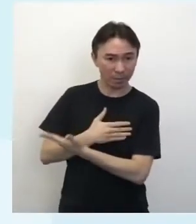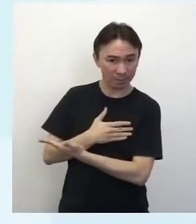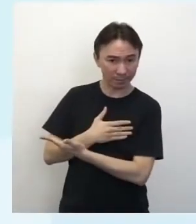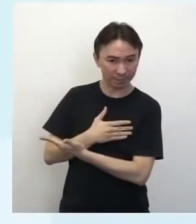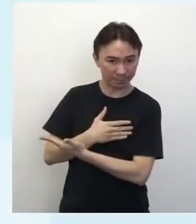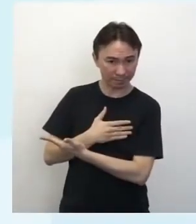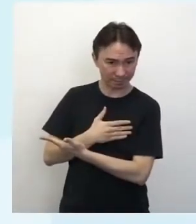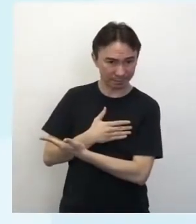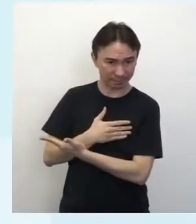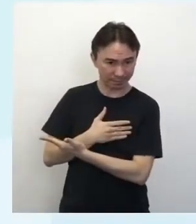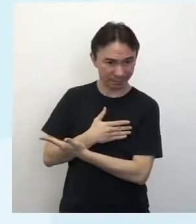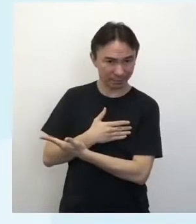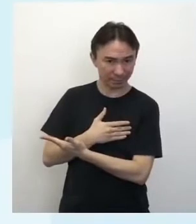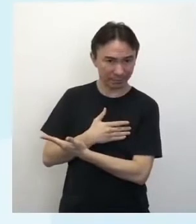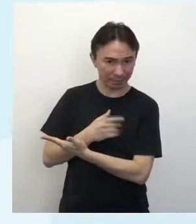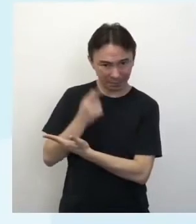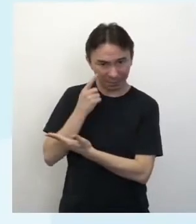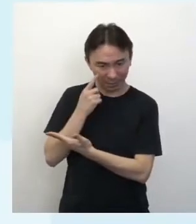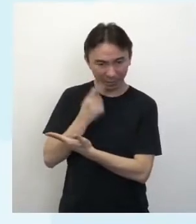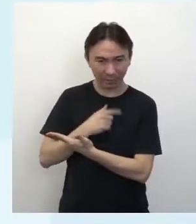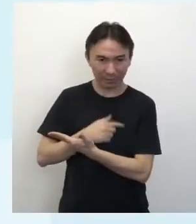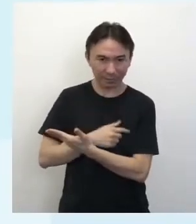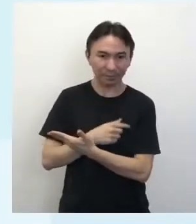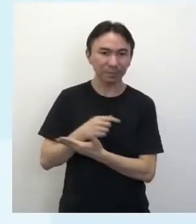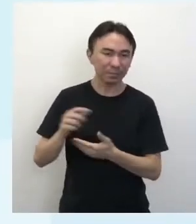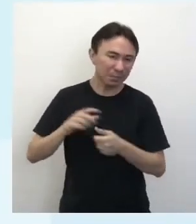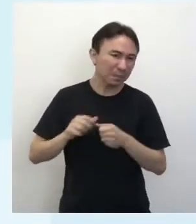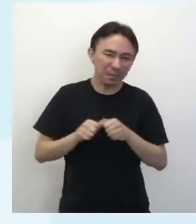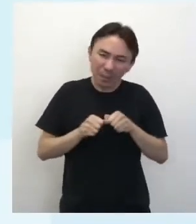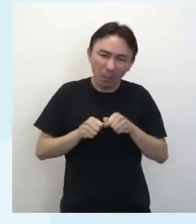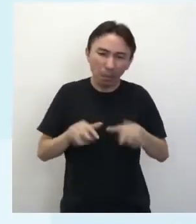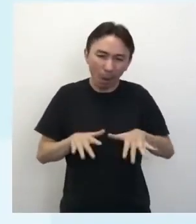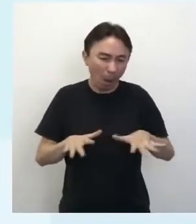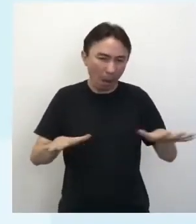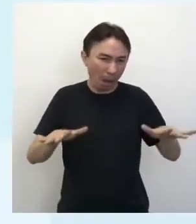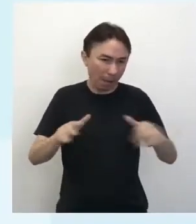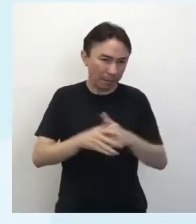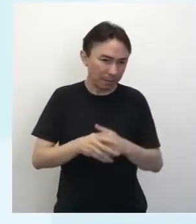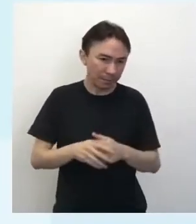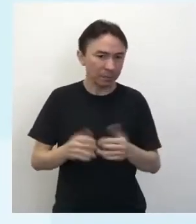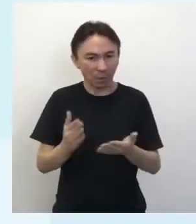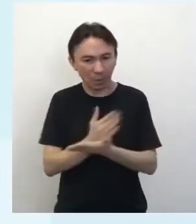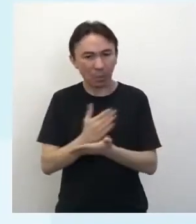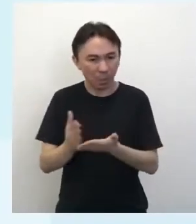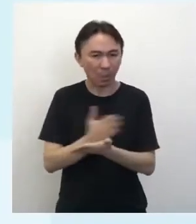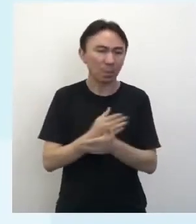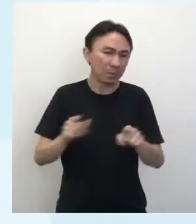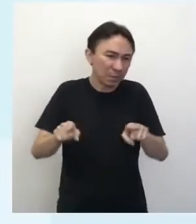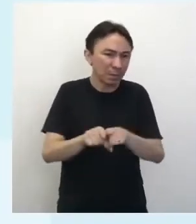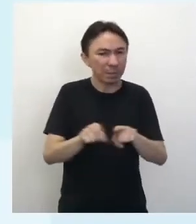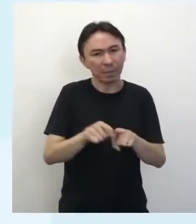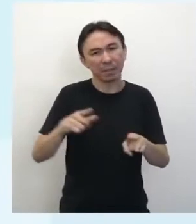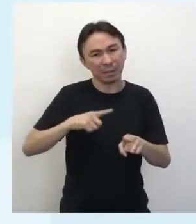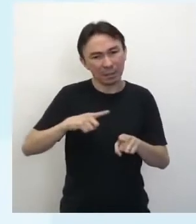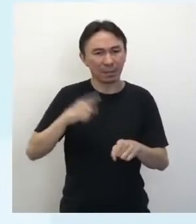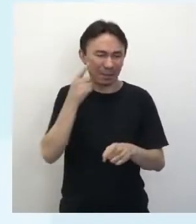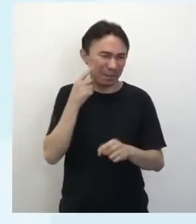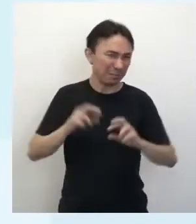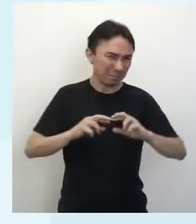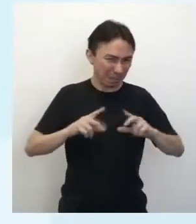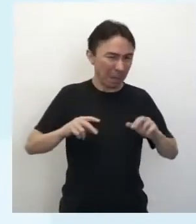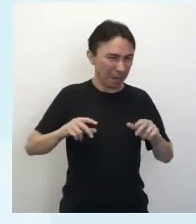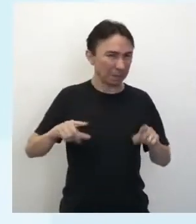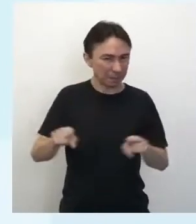excretar coisas. Normalmente, essas coisas serão hormônios. E alguns, inclusive, neurotransmissores também, né? Como é o caso da adrenalina,